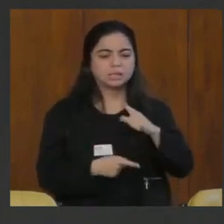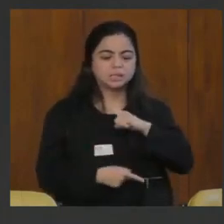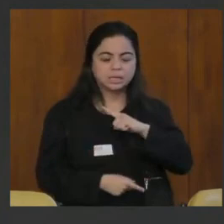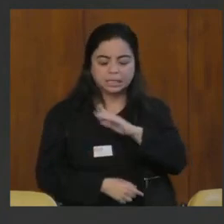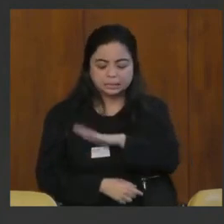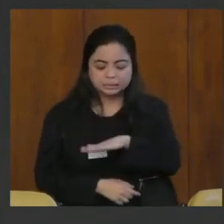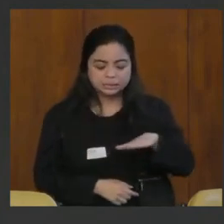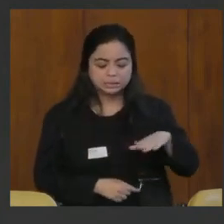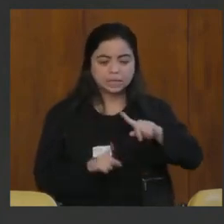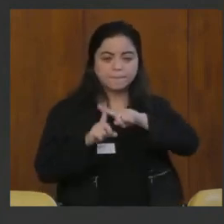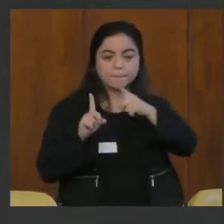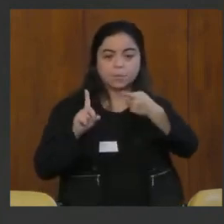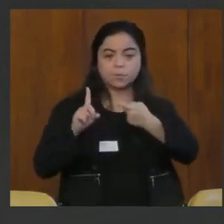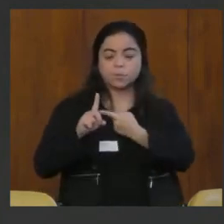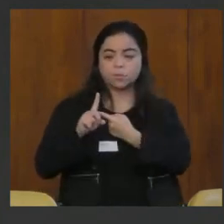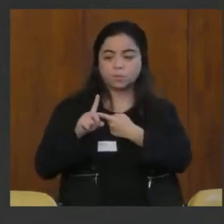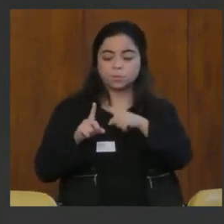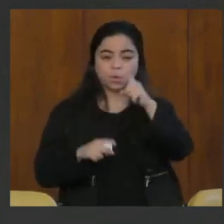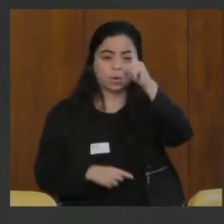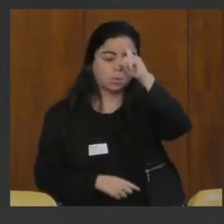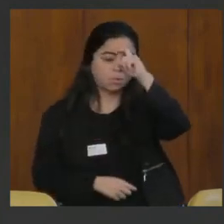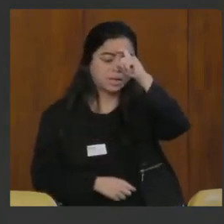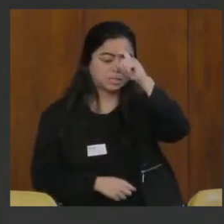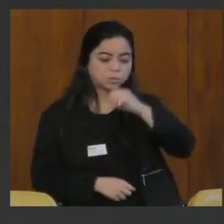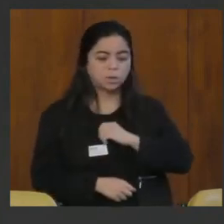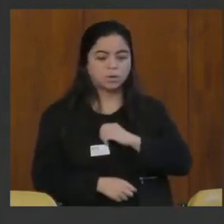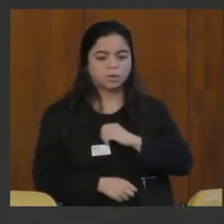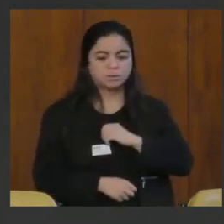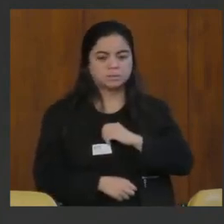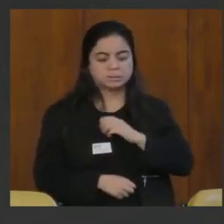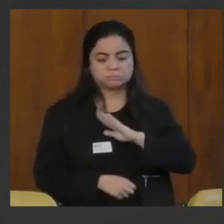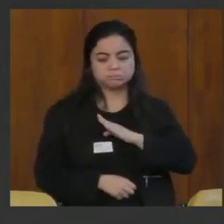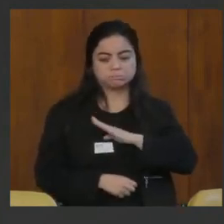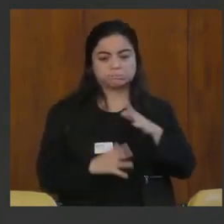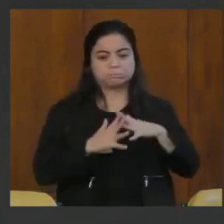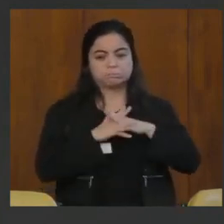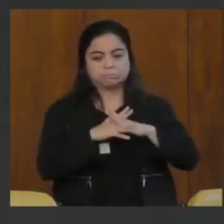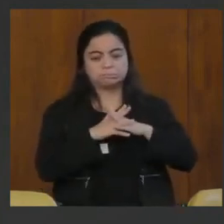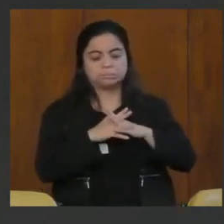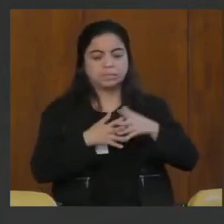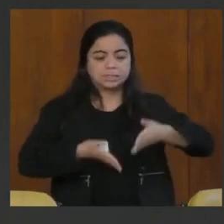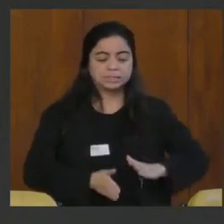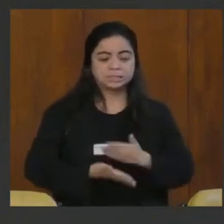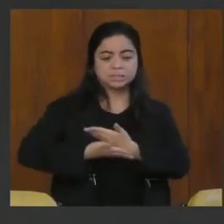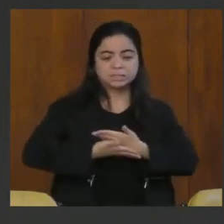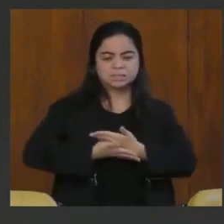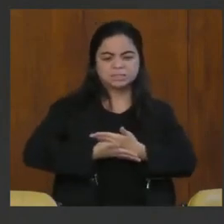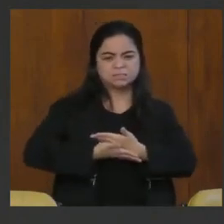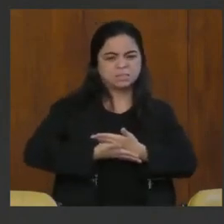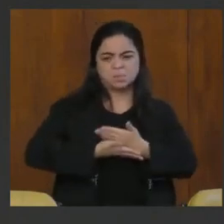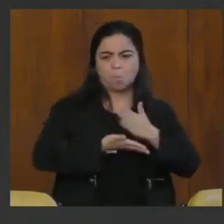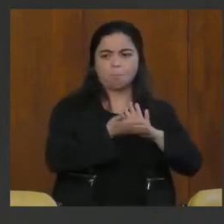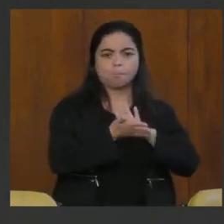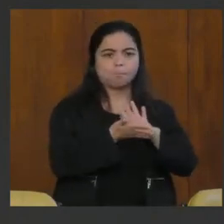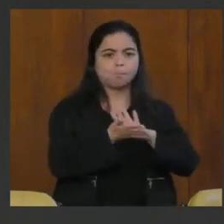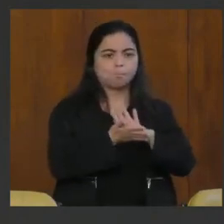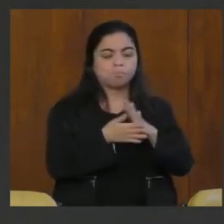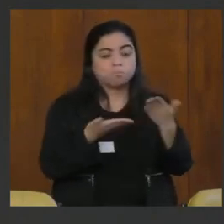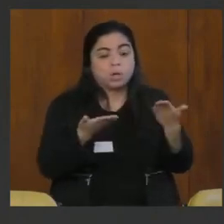que chega grávida no consultório, com eco, com cardiopatias complexas, a criança nasce e não é nada. Então, tem